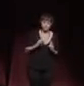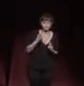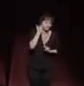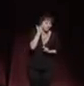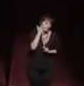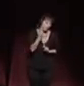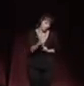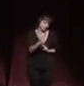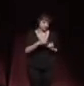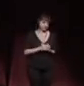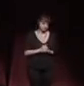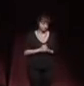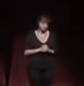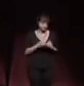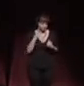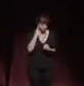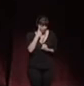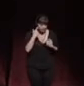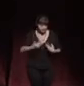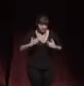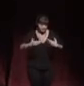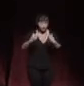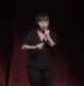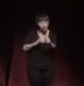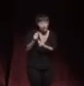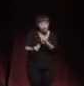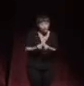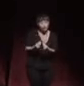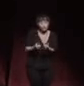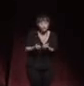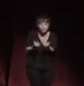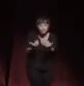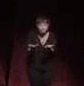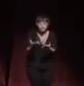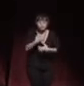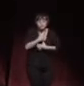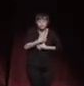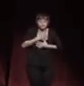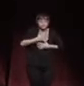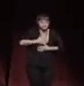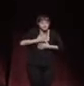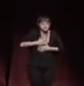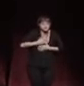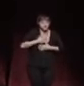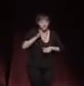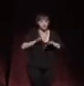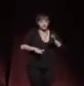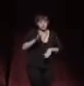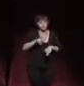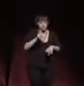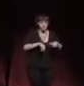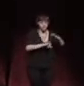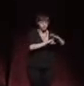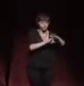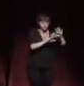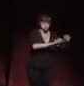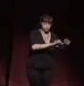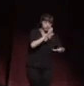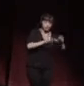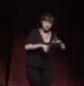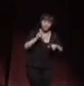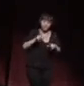é pensar em como criar condições de hospitalidade, que às vezes tem a ver com o institucional, mas as outras com o